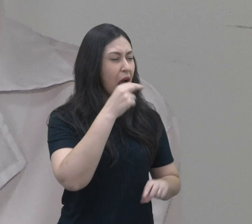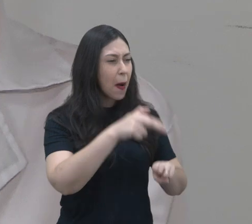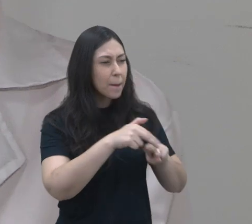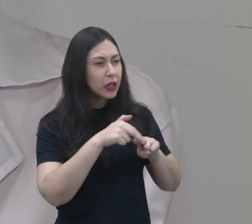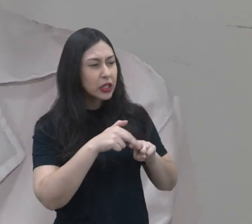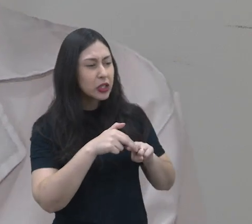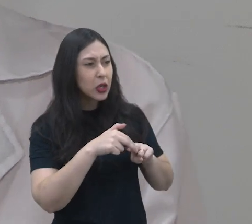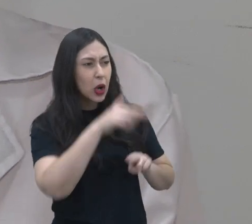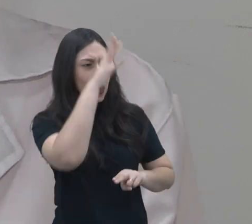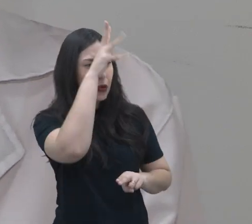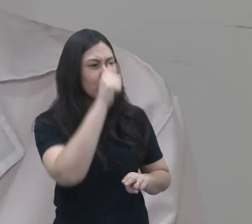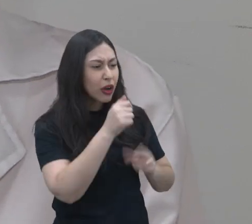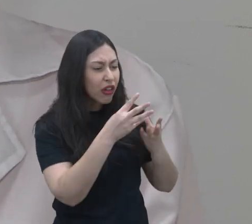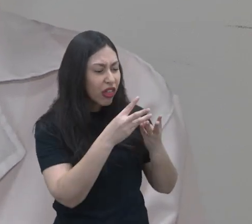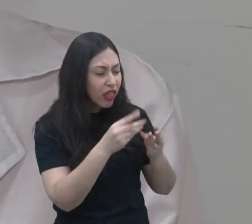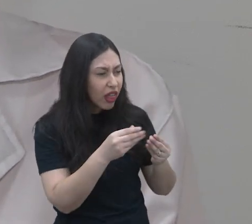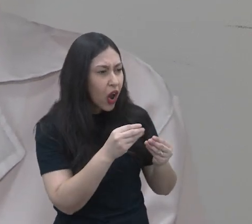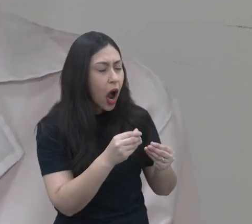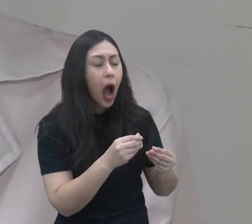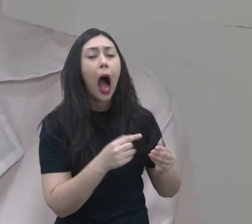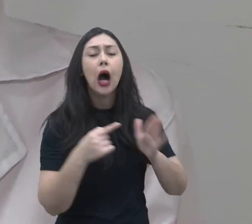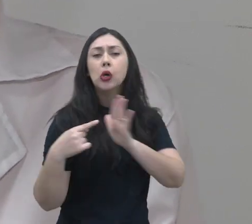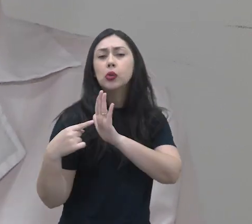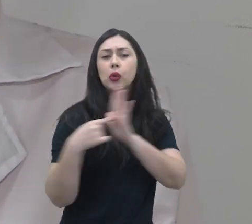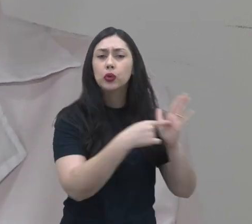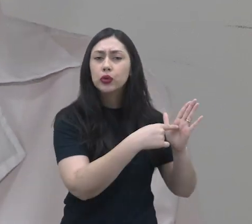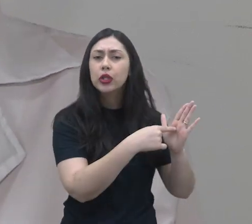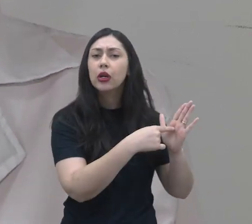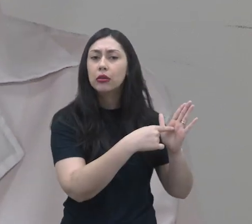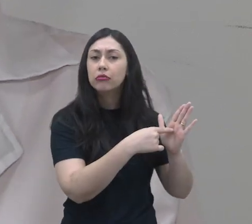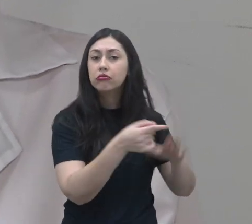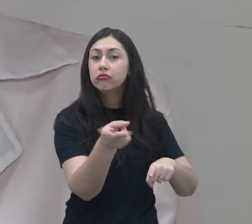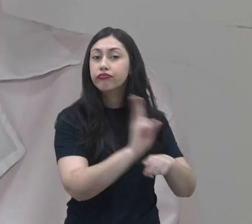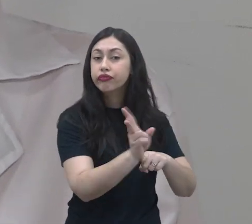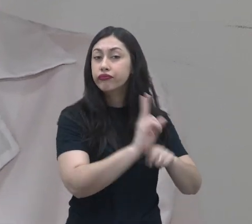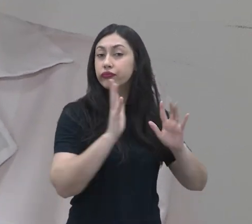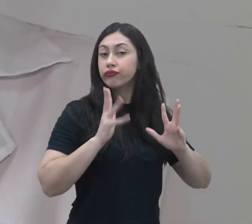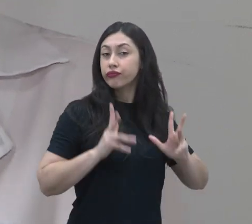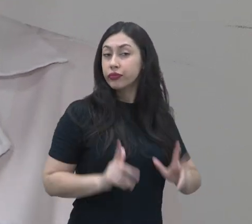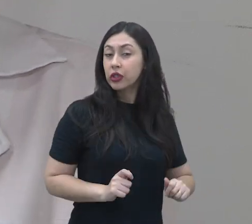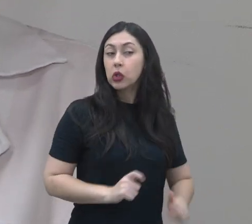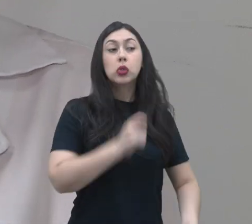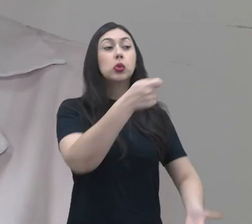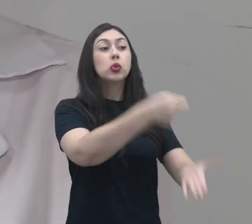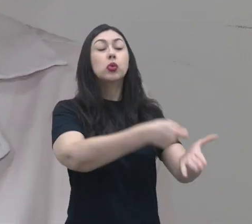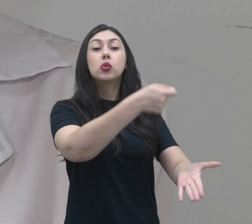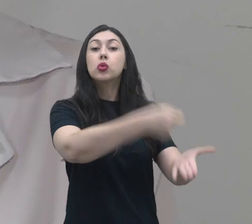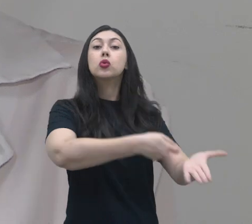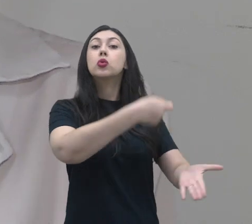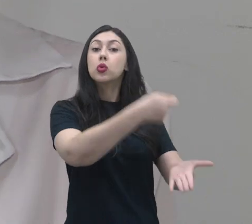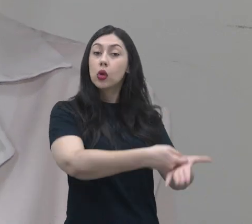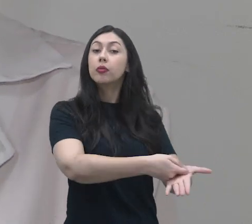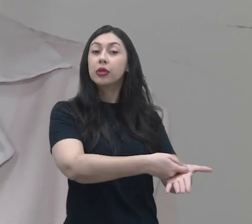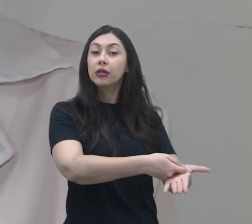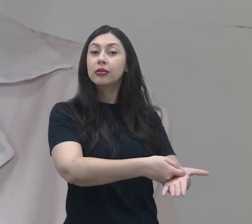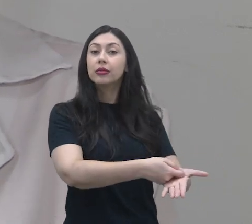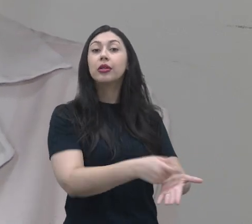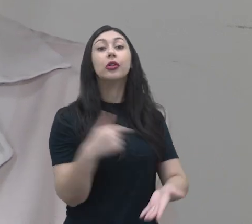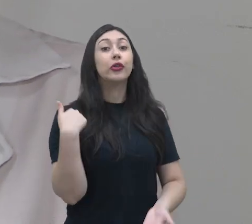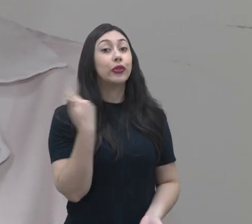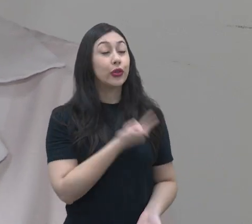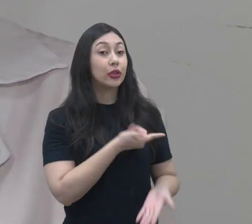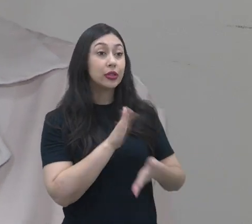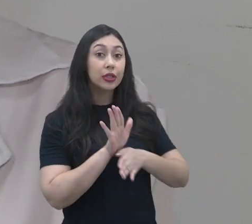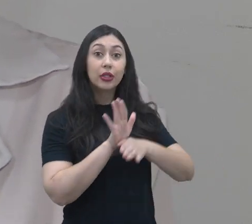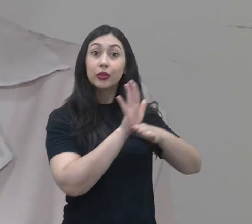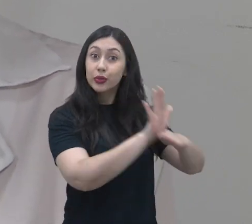deixando descongelar o frango que era para estar congelado, e a gente denuncia isso para a vigilância sanitária, a gente cobra isso do poder